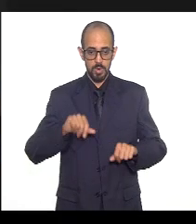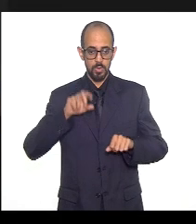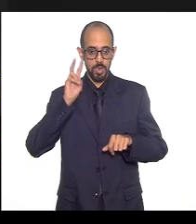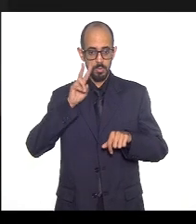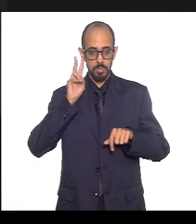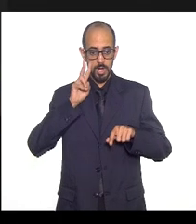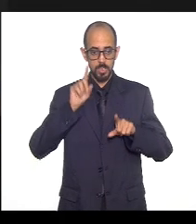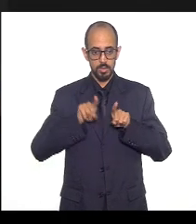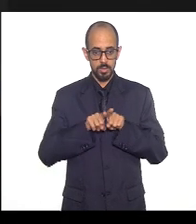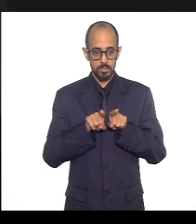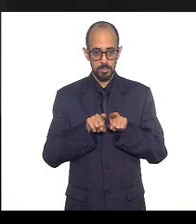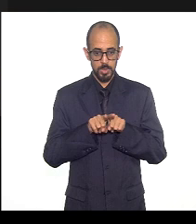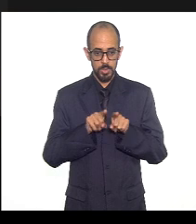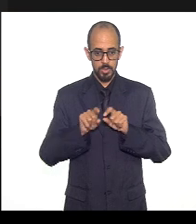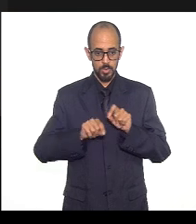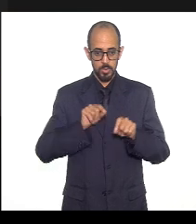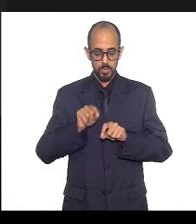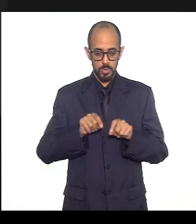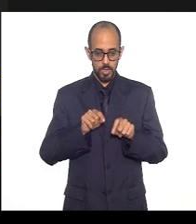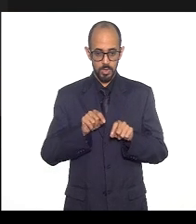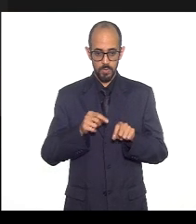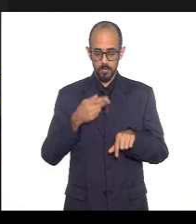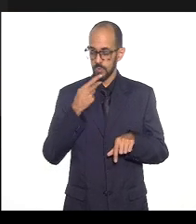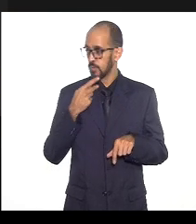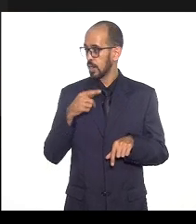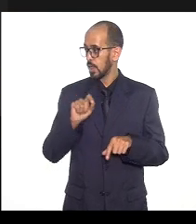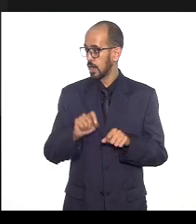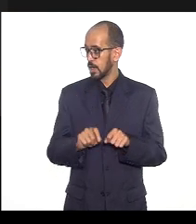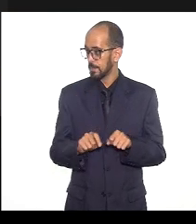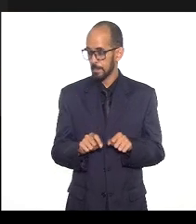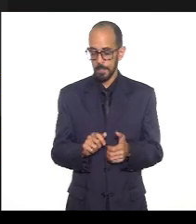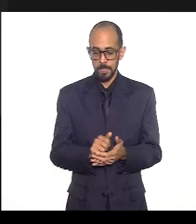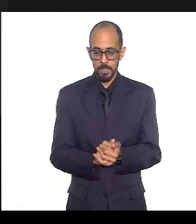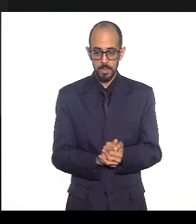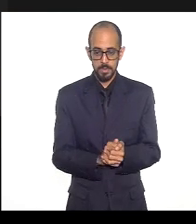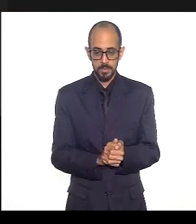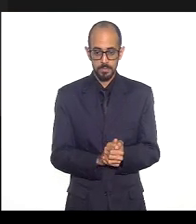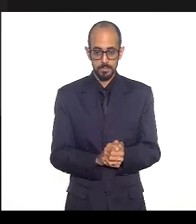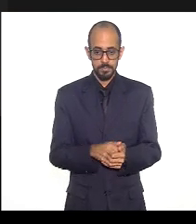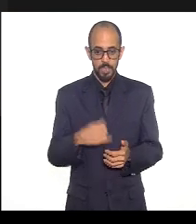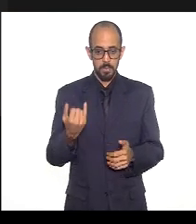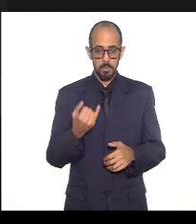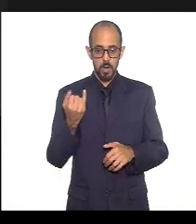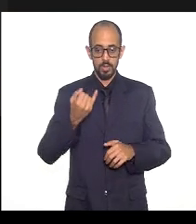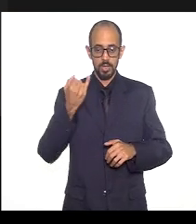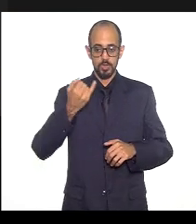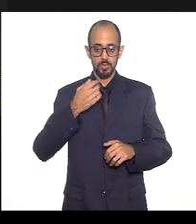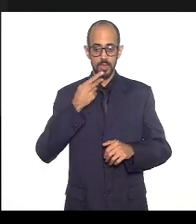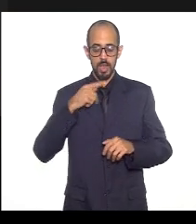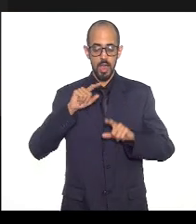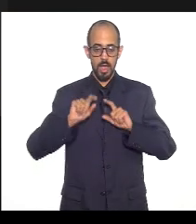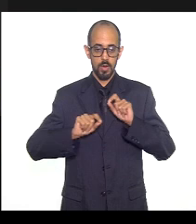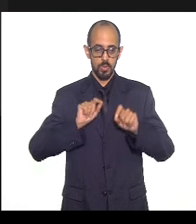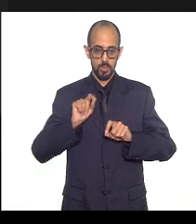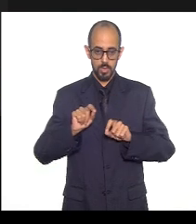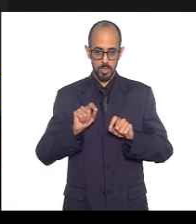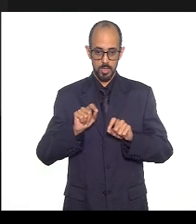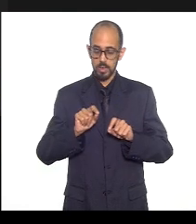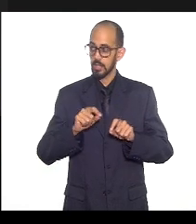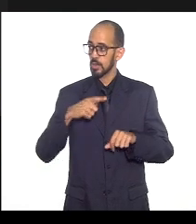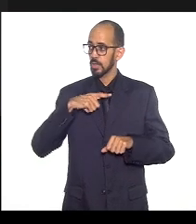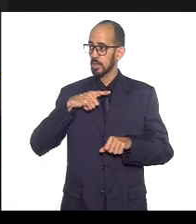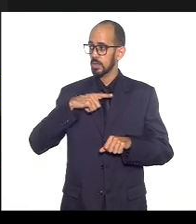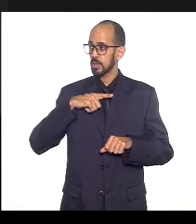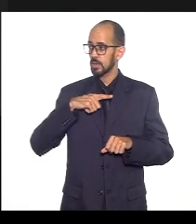ponto que eu quero lembrar, que eu quero aqui destacar, acho importante mencionar, tem a ver com a situação